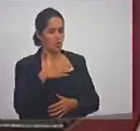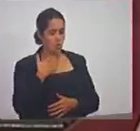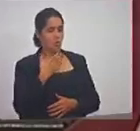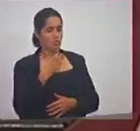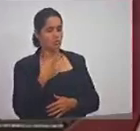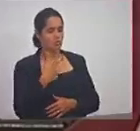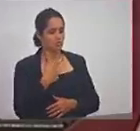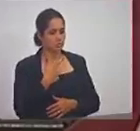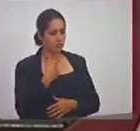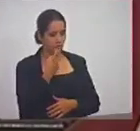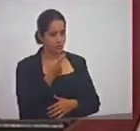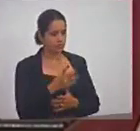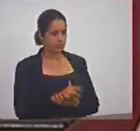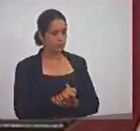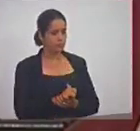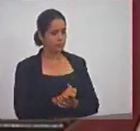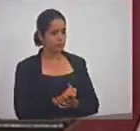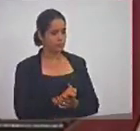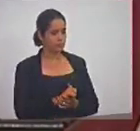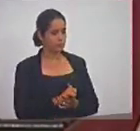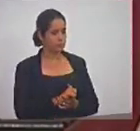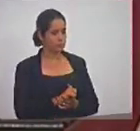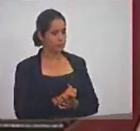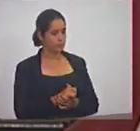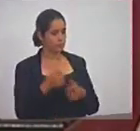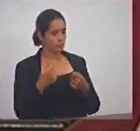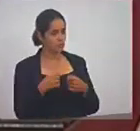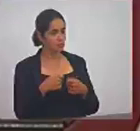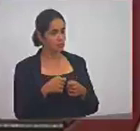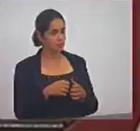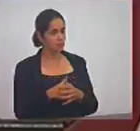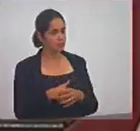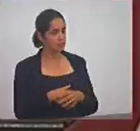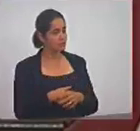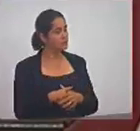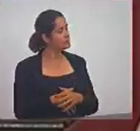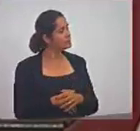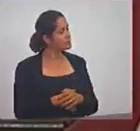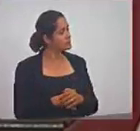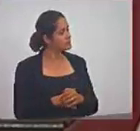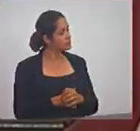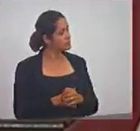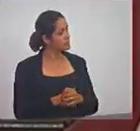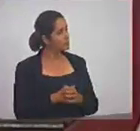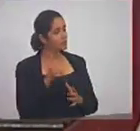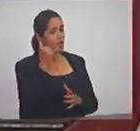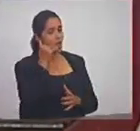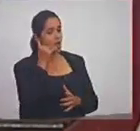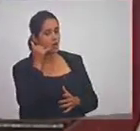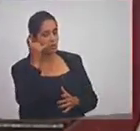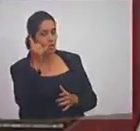de prontidão, e não se tinha solução para esse caso. Eu liguei para o Rolandinho da Rosa